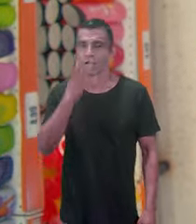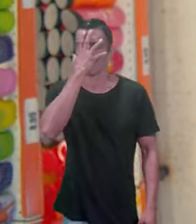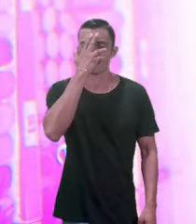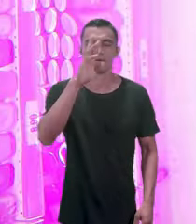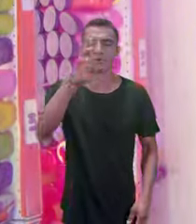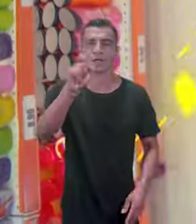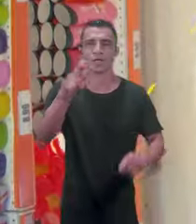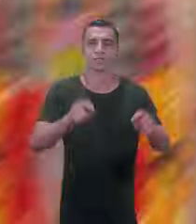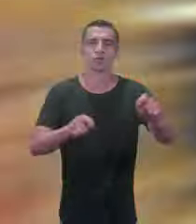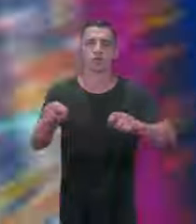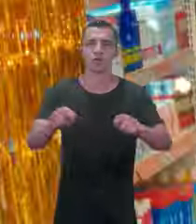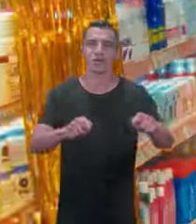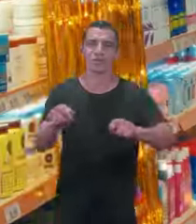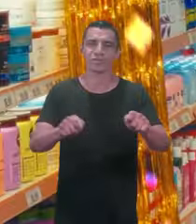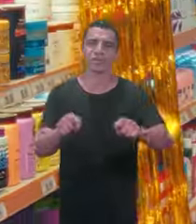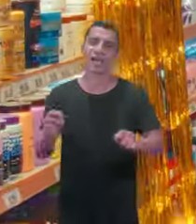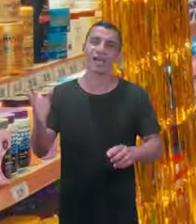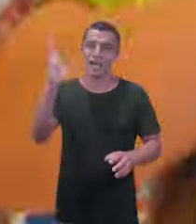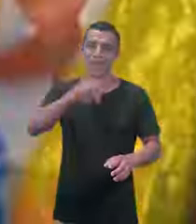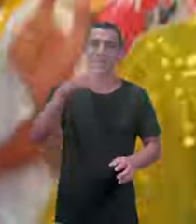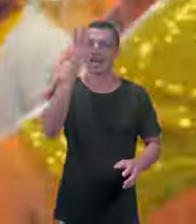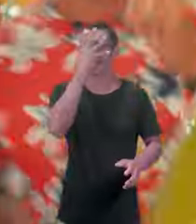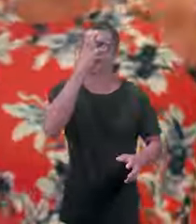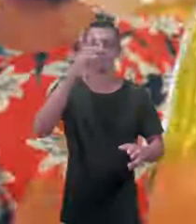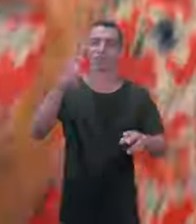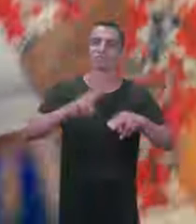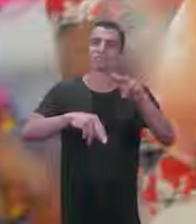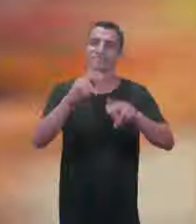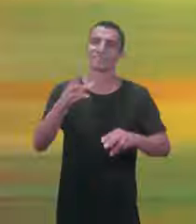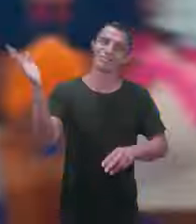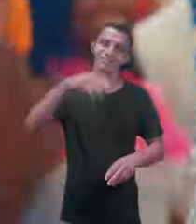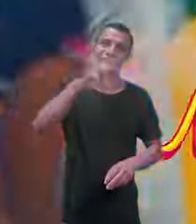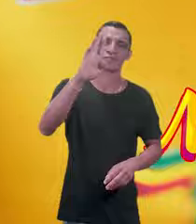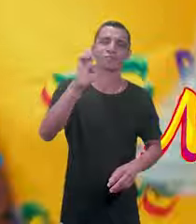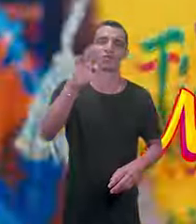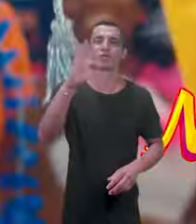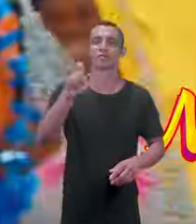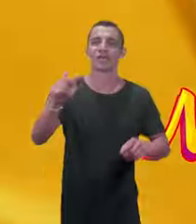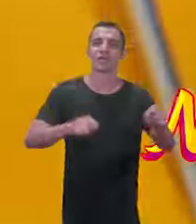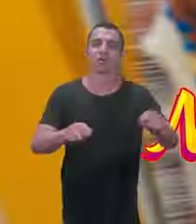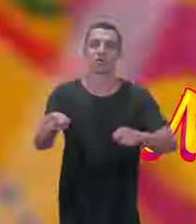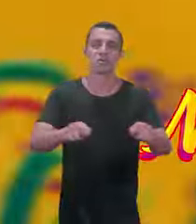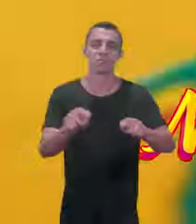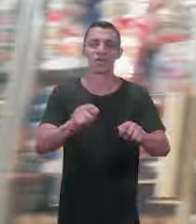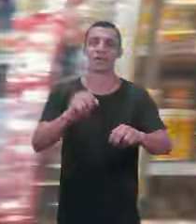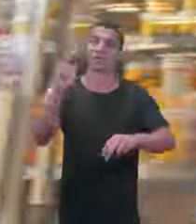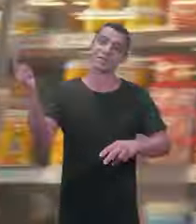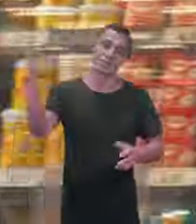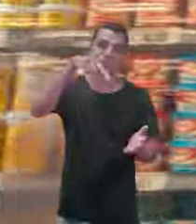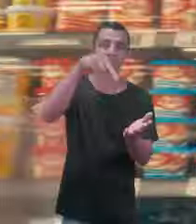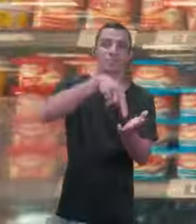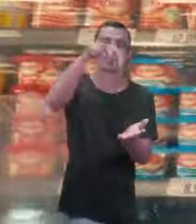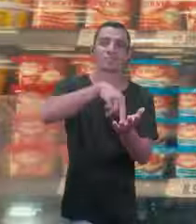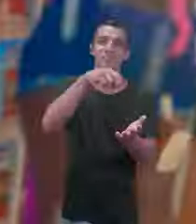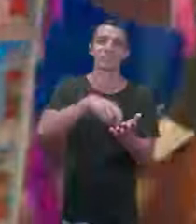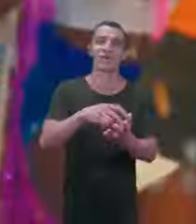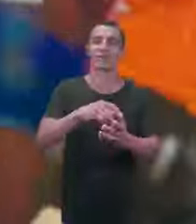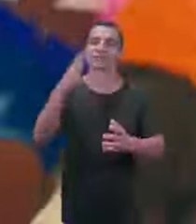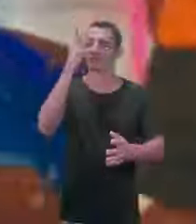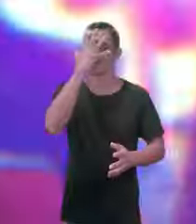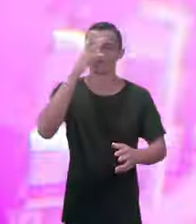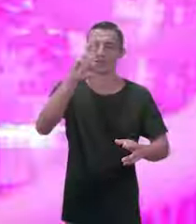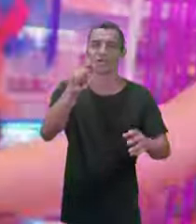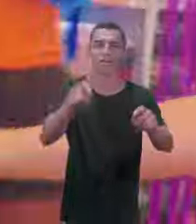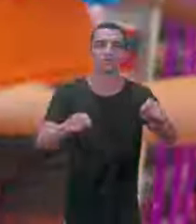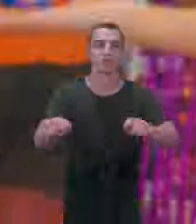É carnaval na Rede Economia! É carnaval de oferta no bloco tá na economia. É folia de preço baixo